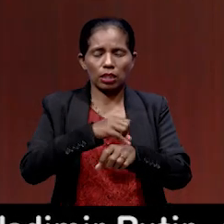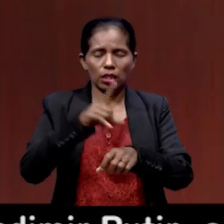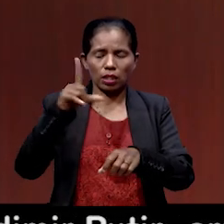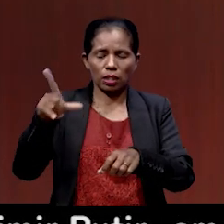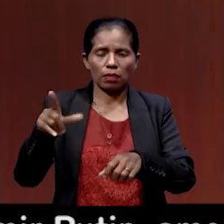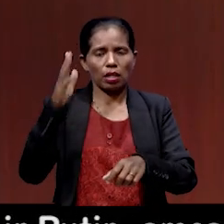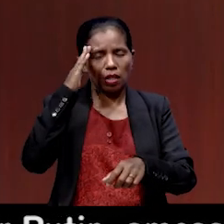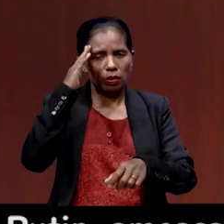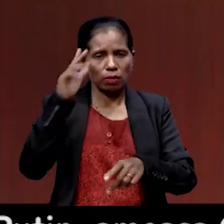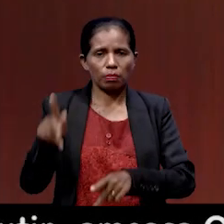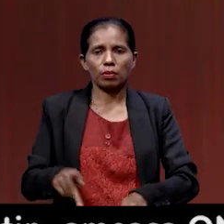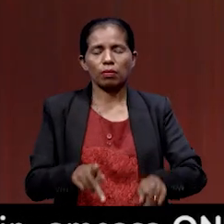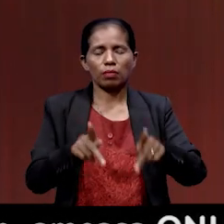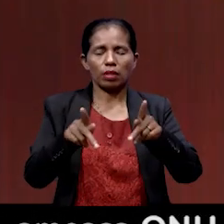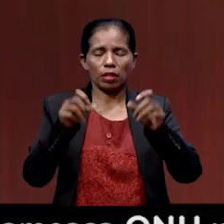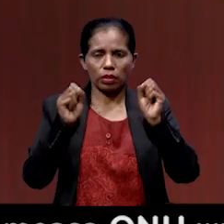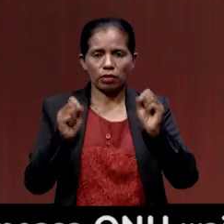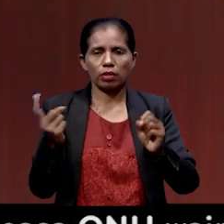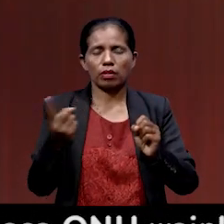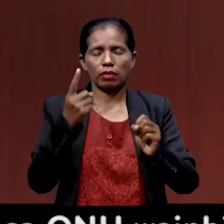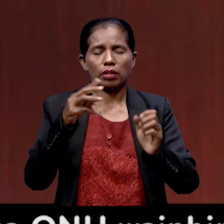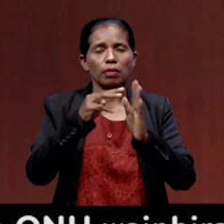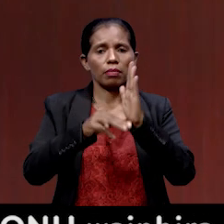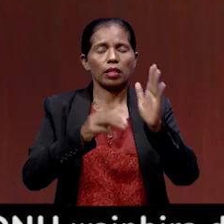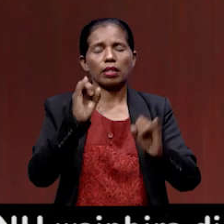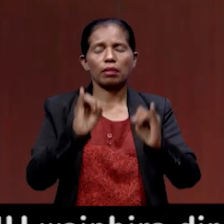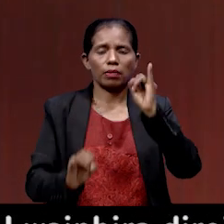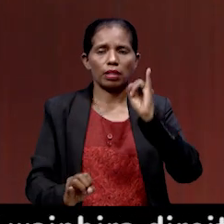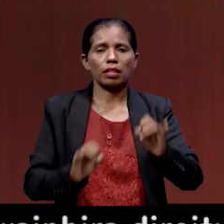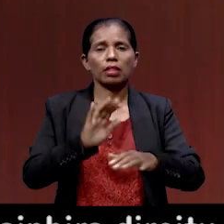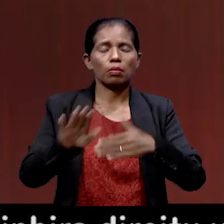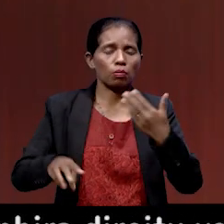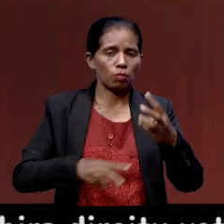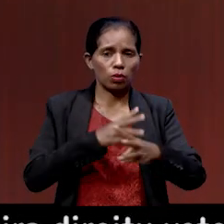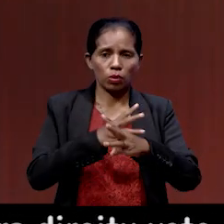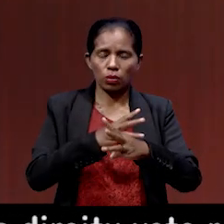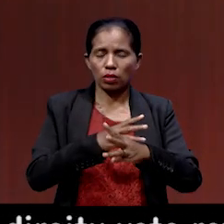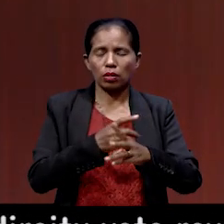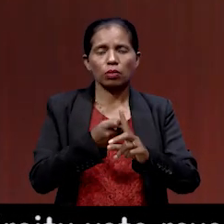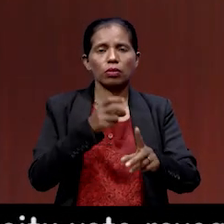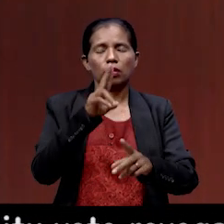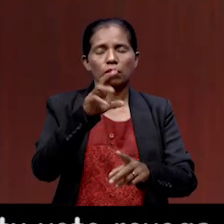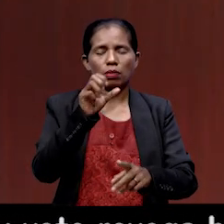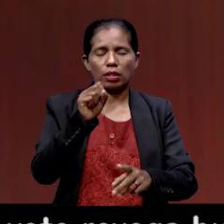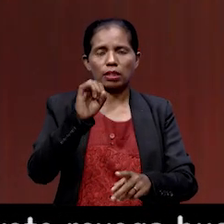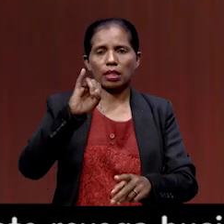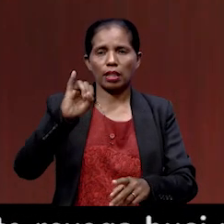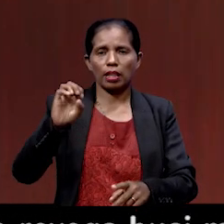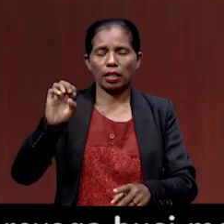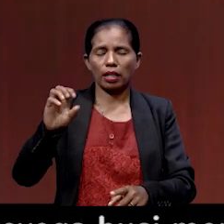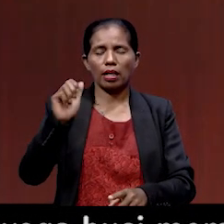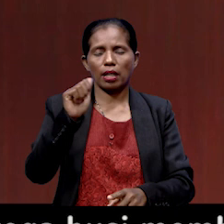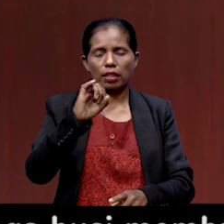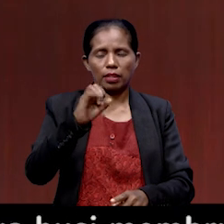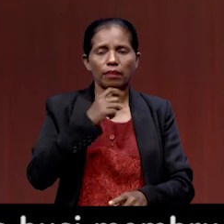interesse público yan ato mantém media independente iha mundo tomak no lihusi USAID. Ami se hemrik de